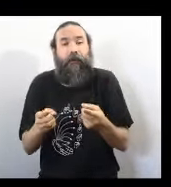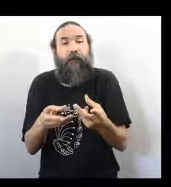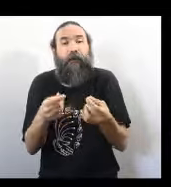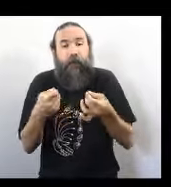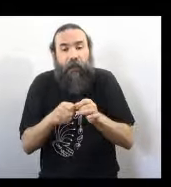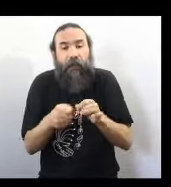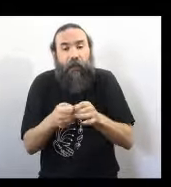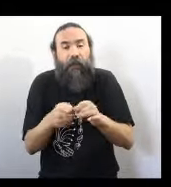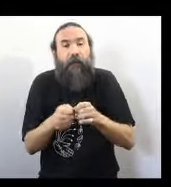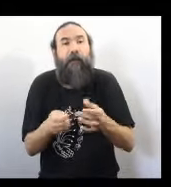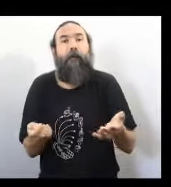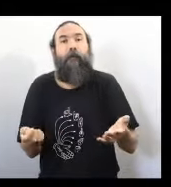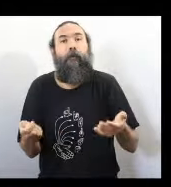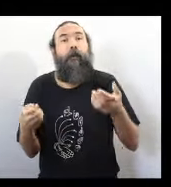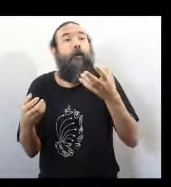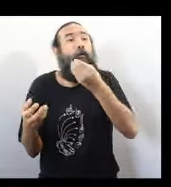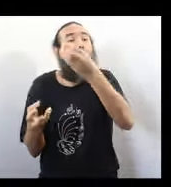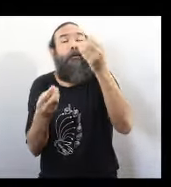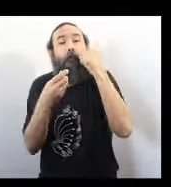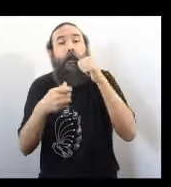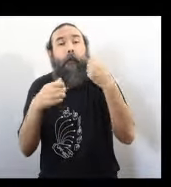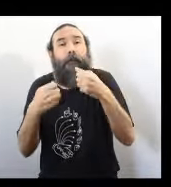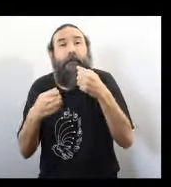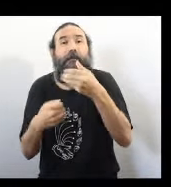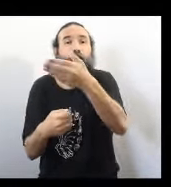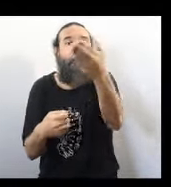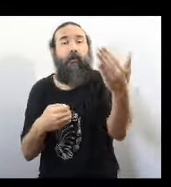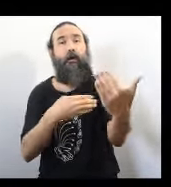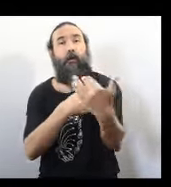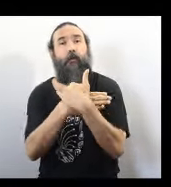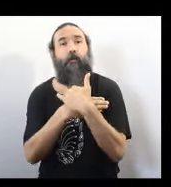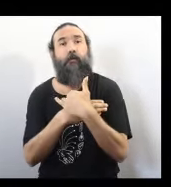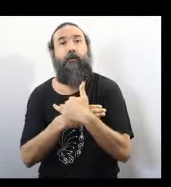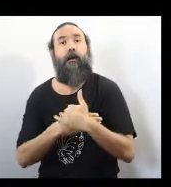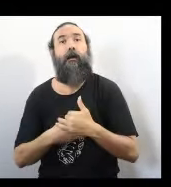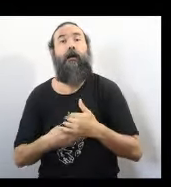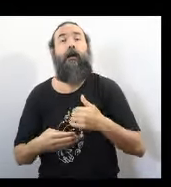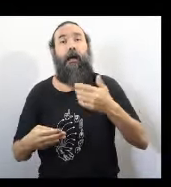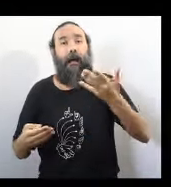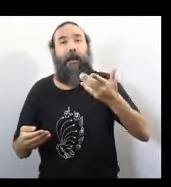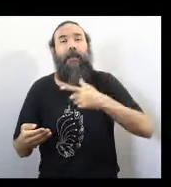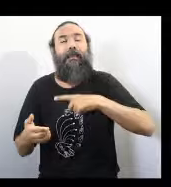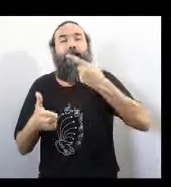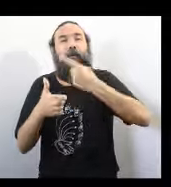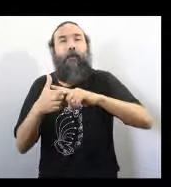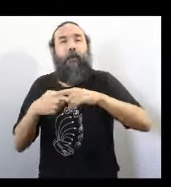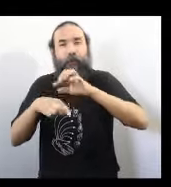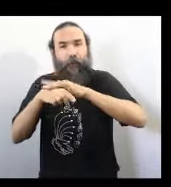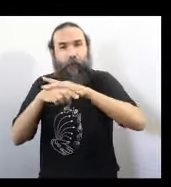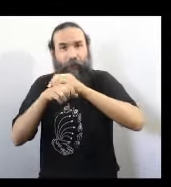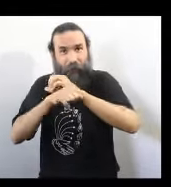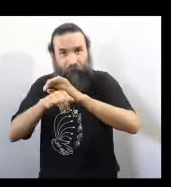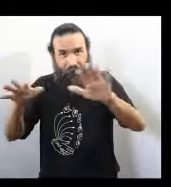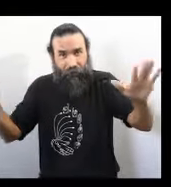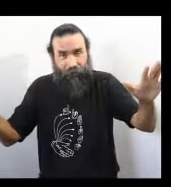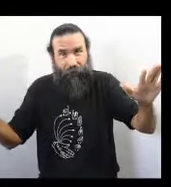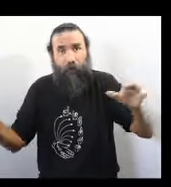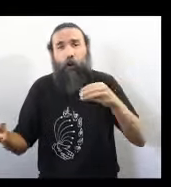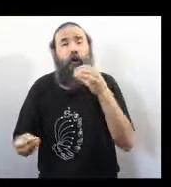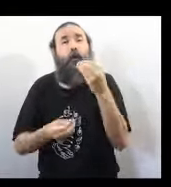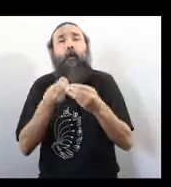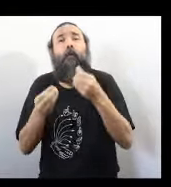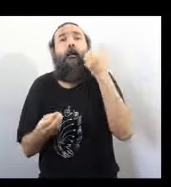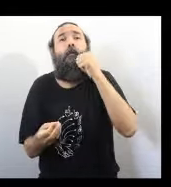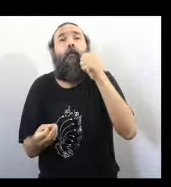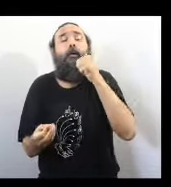que muitas mulheres precisam da sua ajuda. Diante desse contexto de pandemia que nós estamos vivendo, como estão